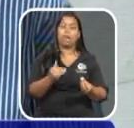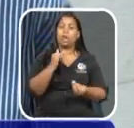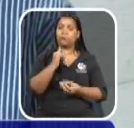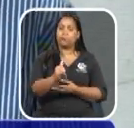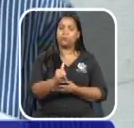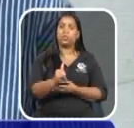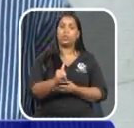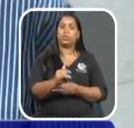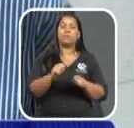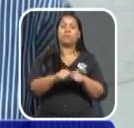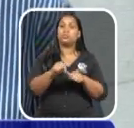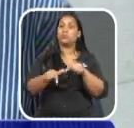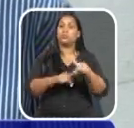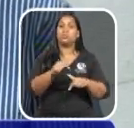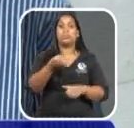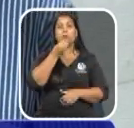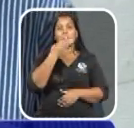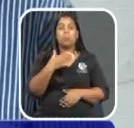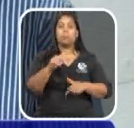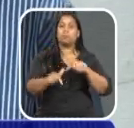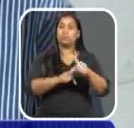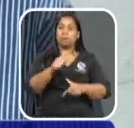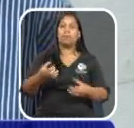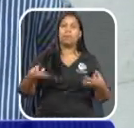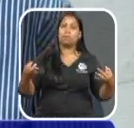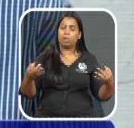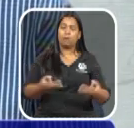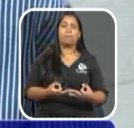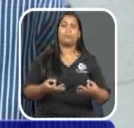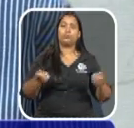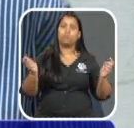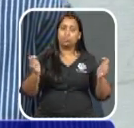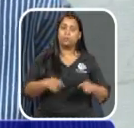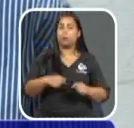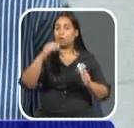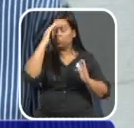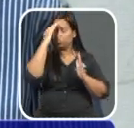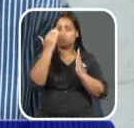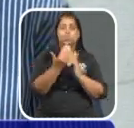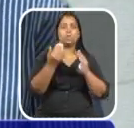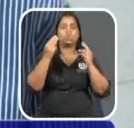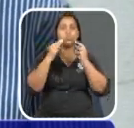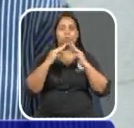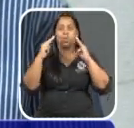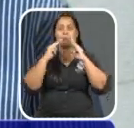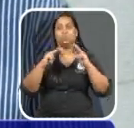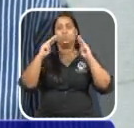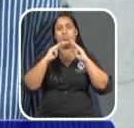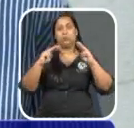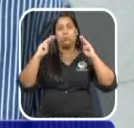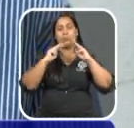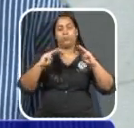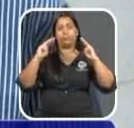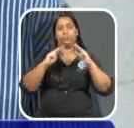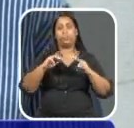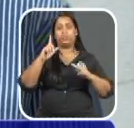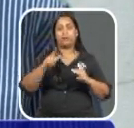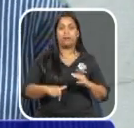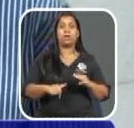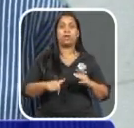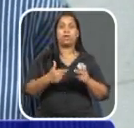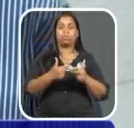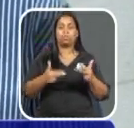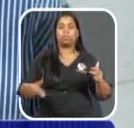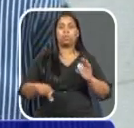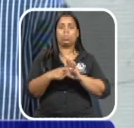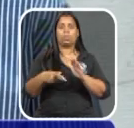satisfação de fazer um bom trabalho, um trabalho que realmente possa cumprir a sua missão no Poder Legislativo, que é tratar a coisa